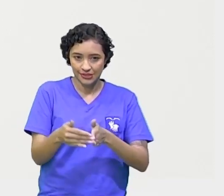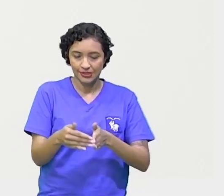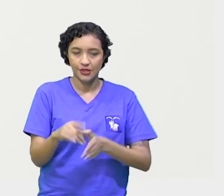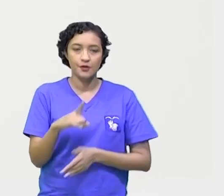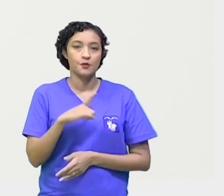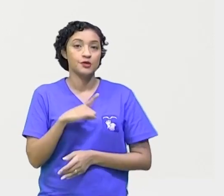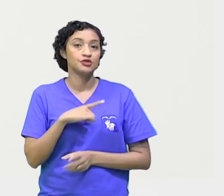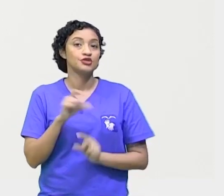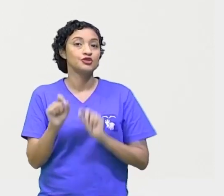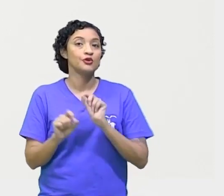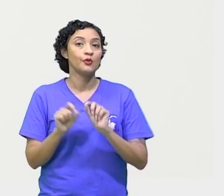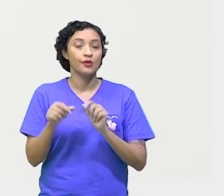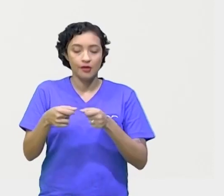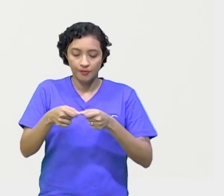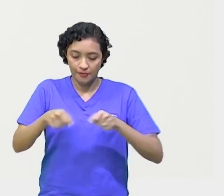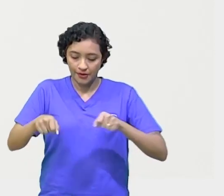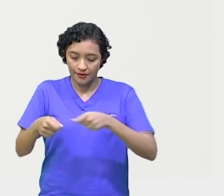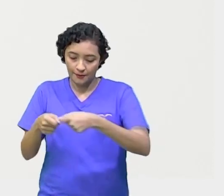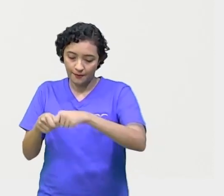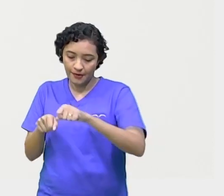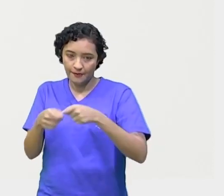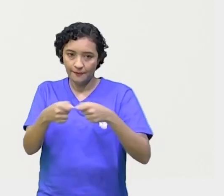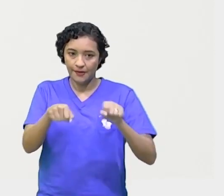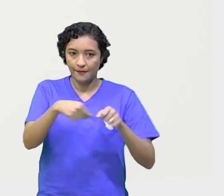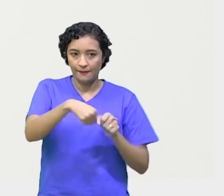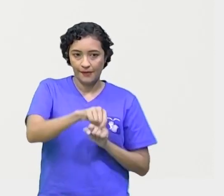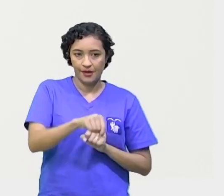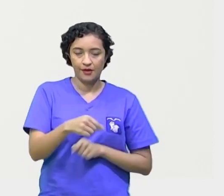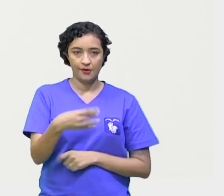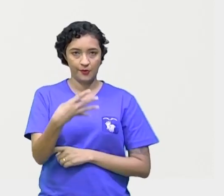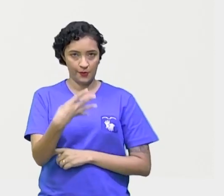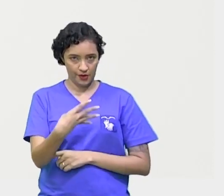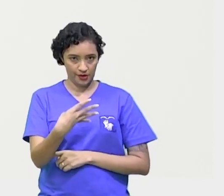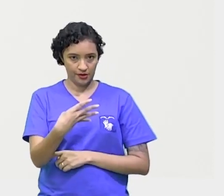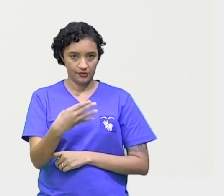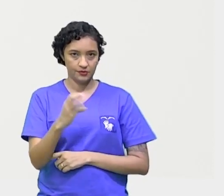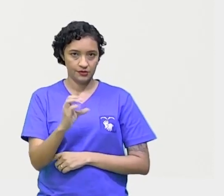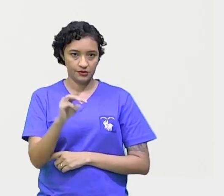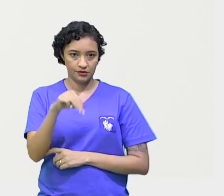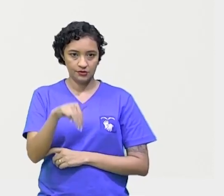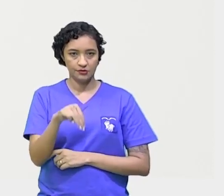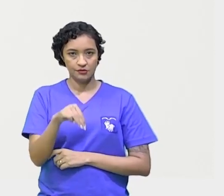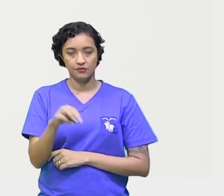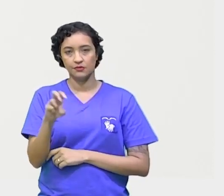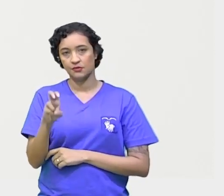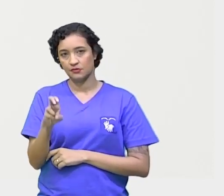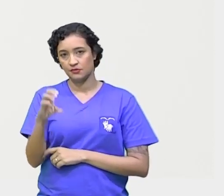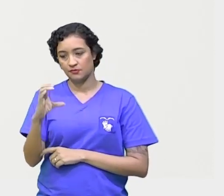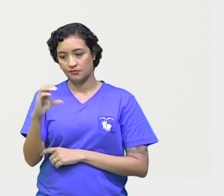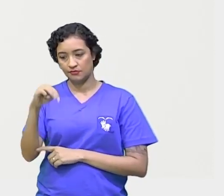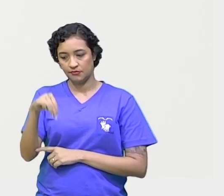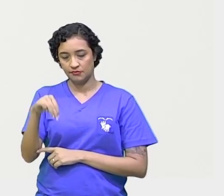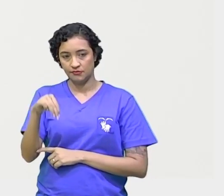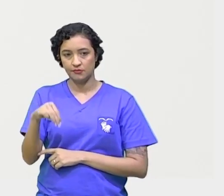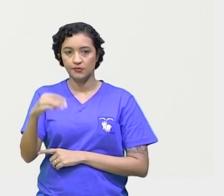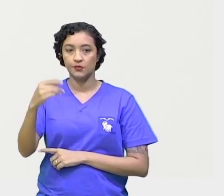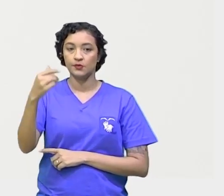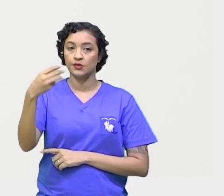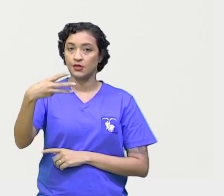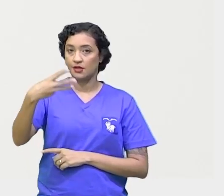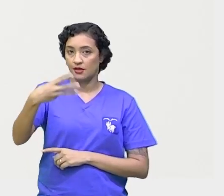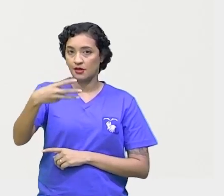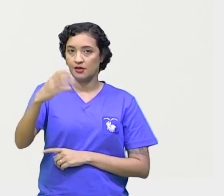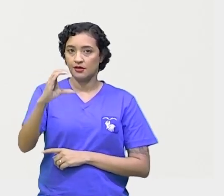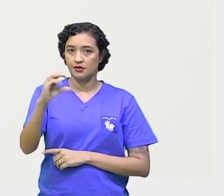4 e 5 cm Olha que interessante tá o Felipe tava montando quebra-cabeça montar um